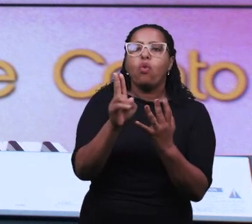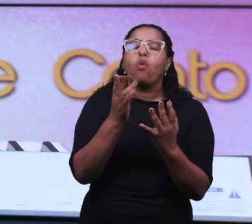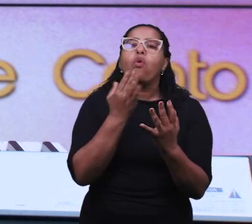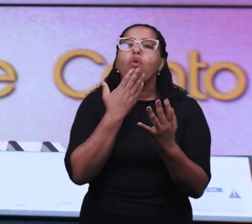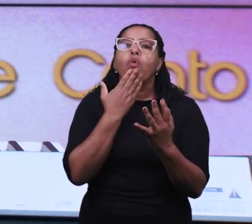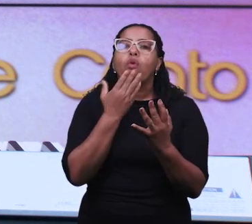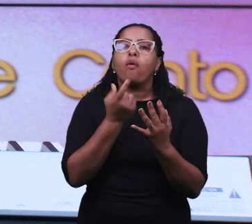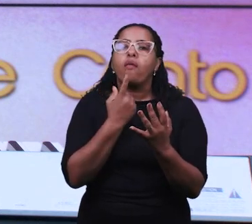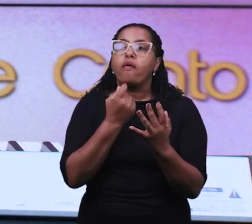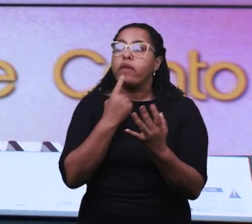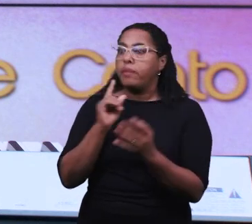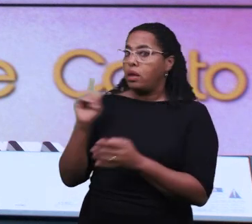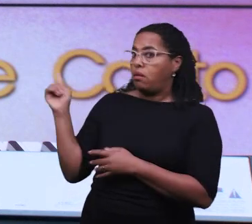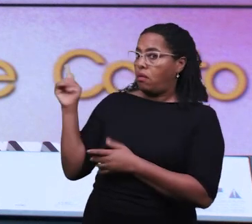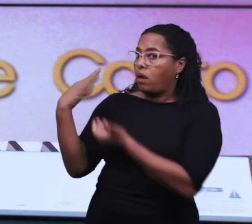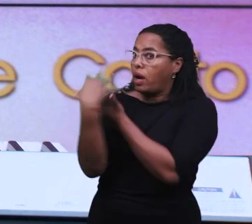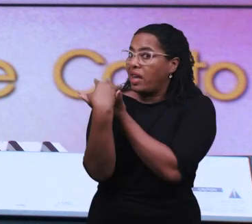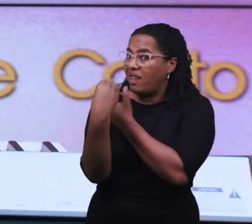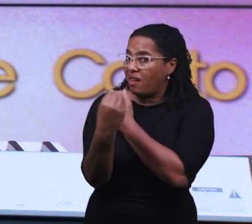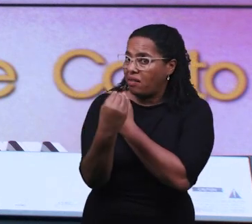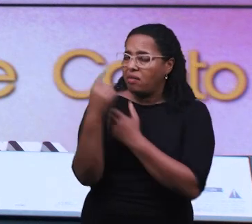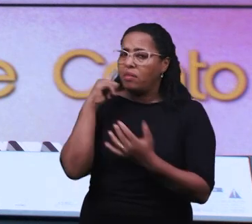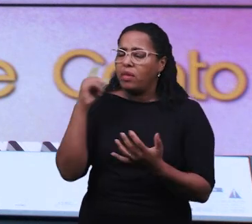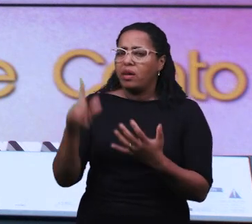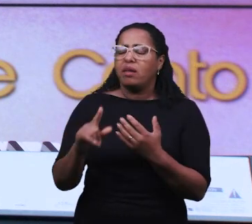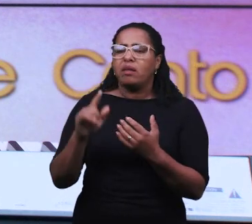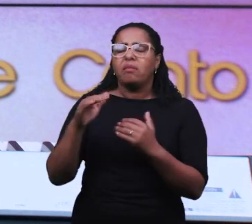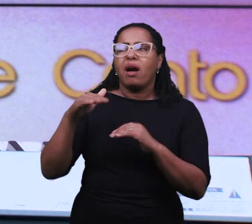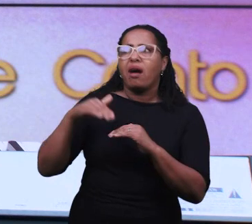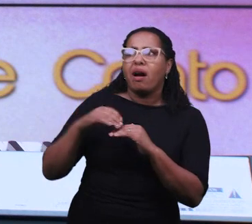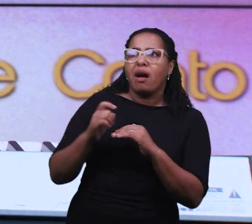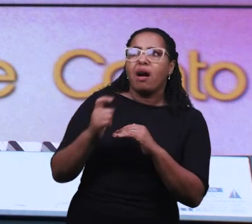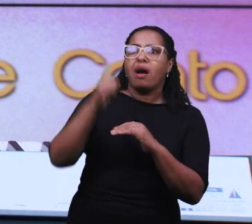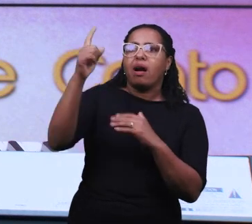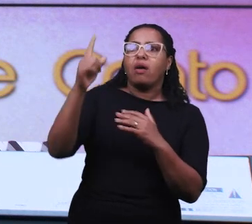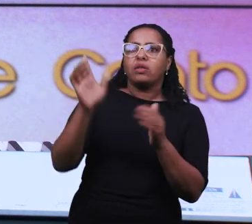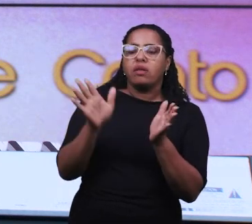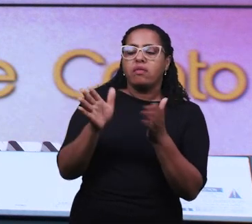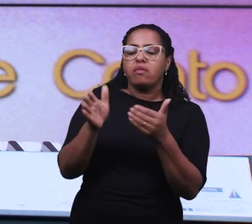vermelho. A vogal mais alta e